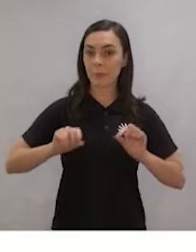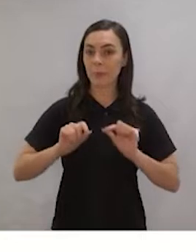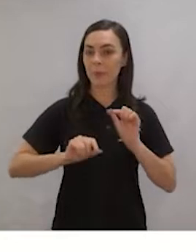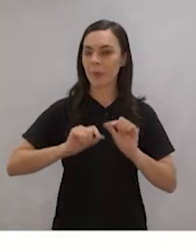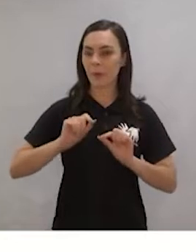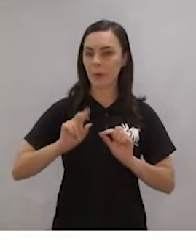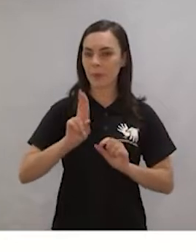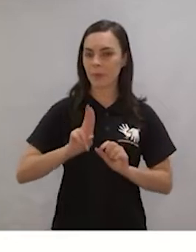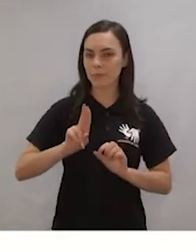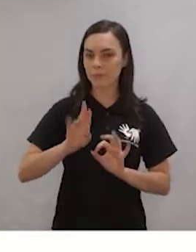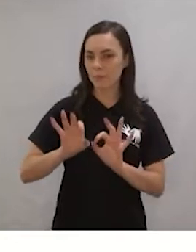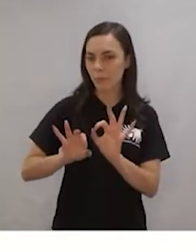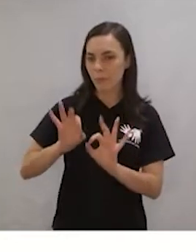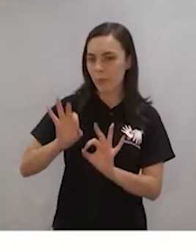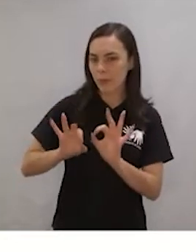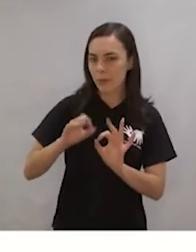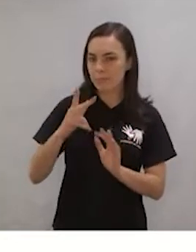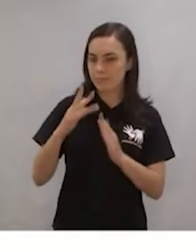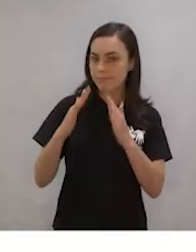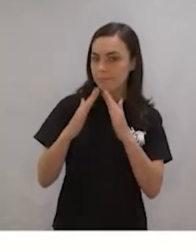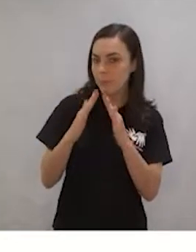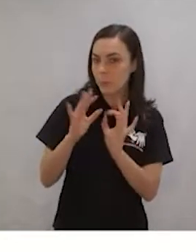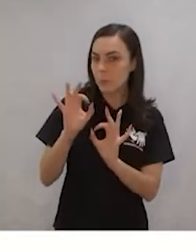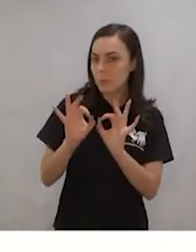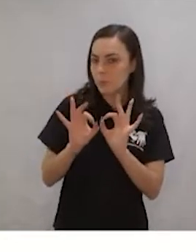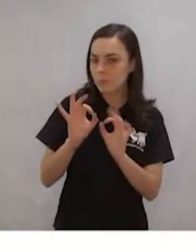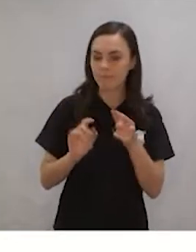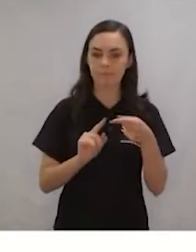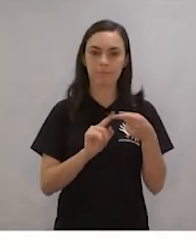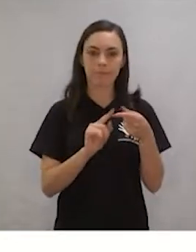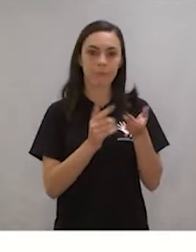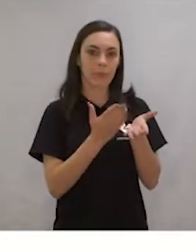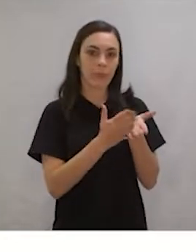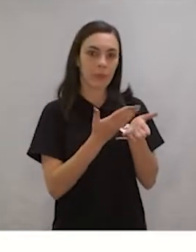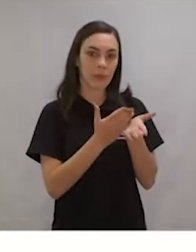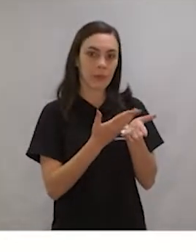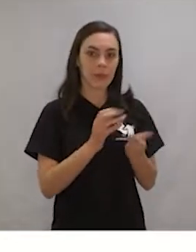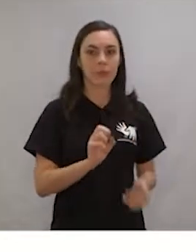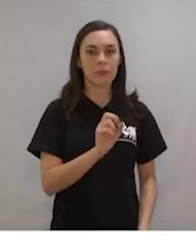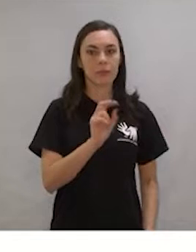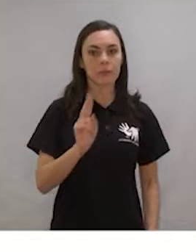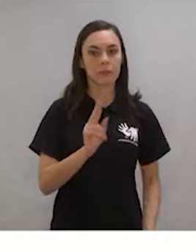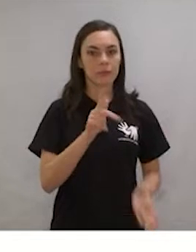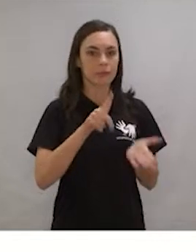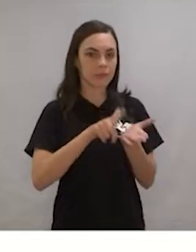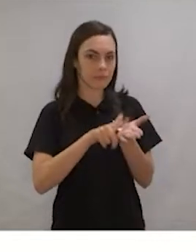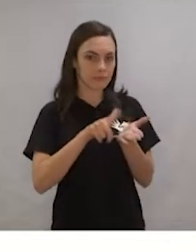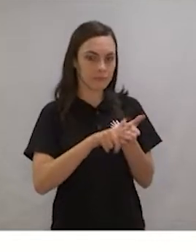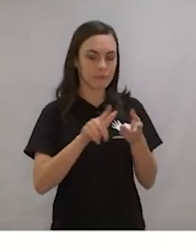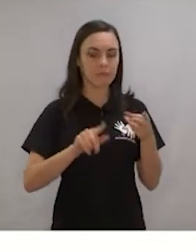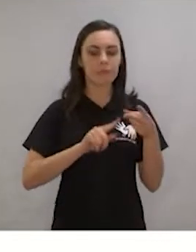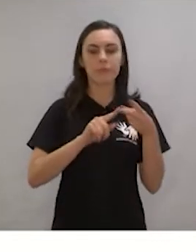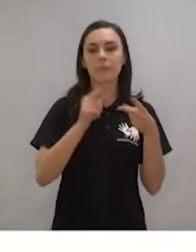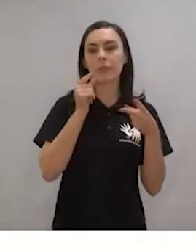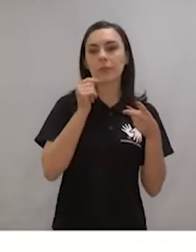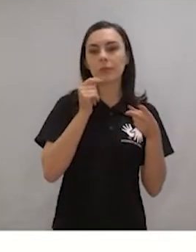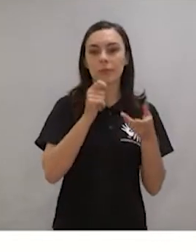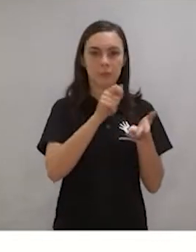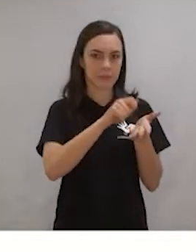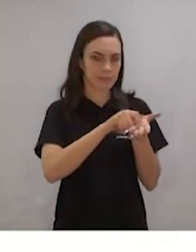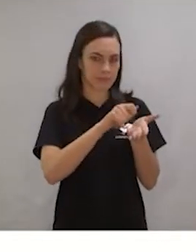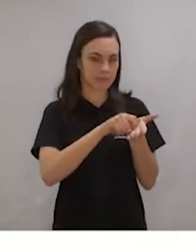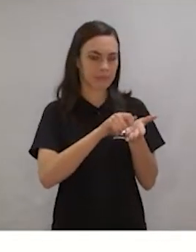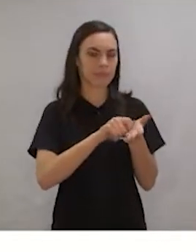então? Vocês vão separar aí na casa de vocês um caderno ou uma folha, lápis